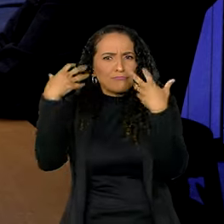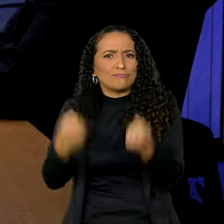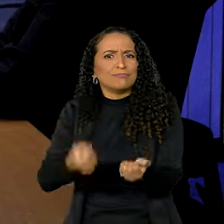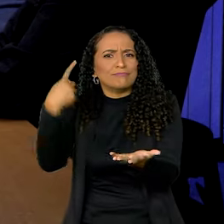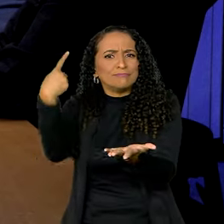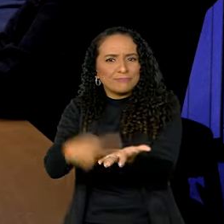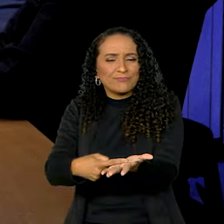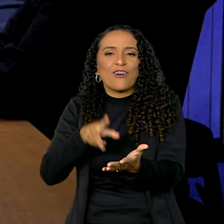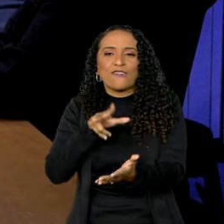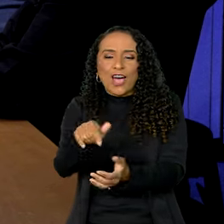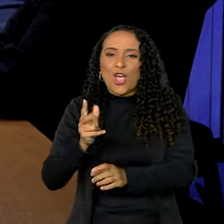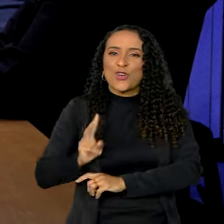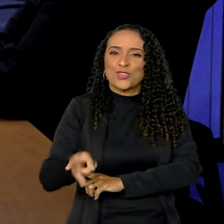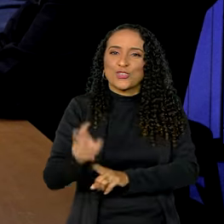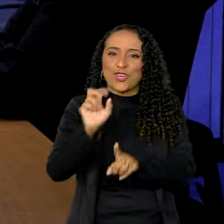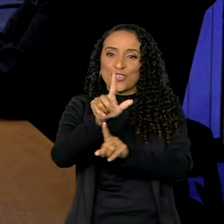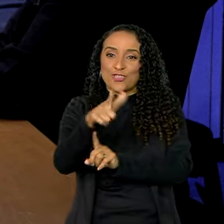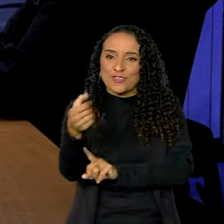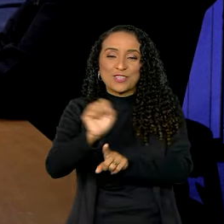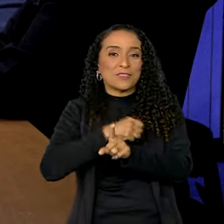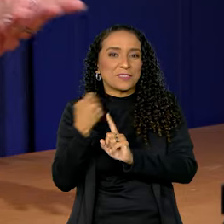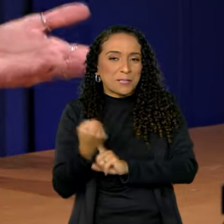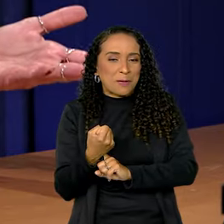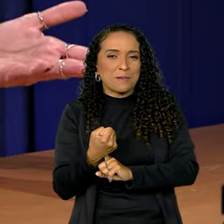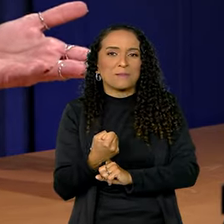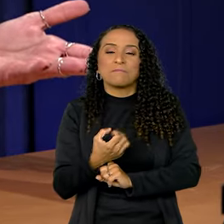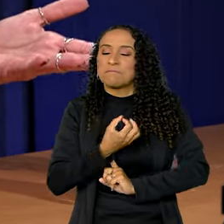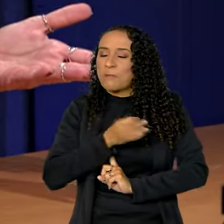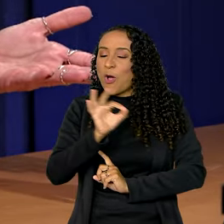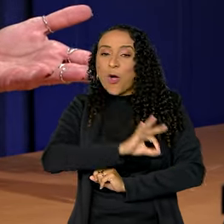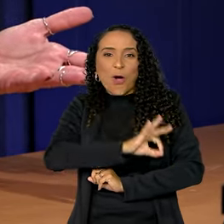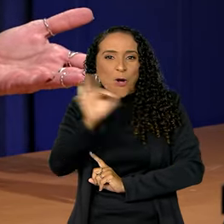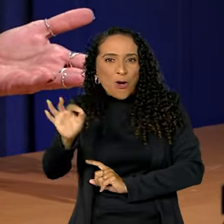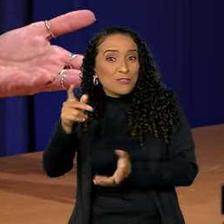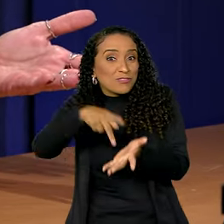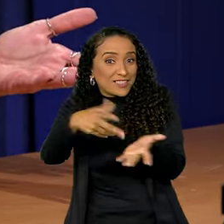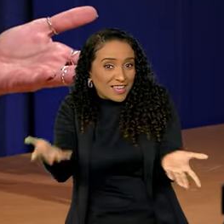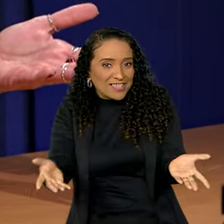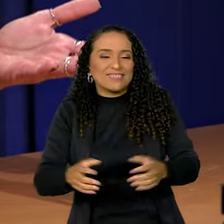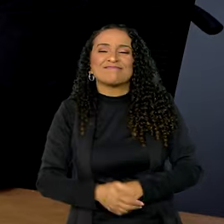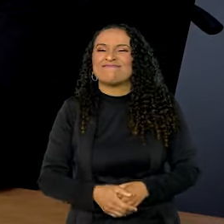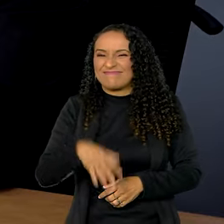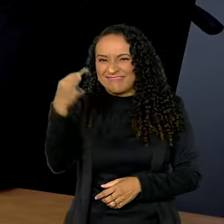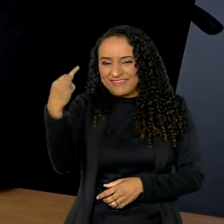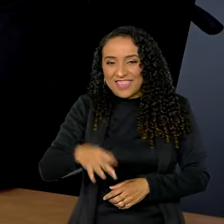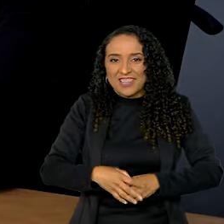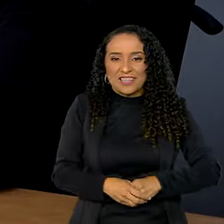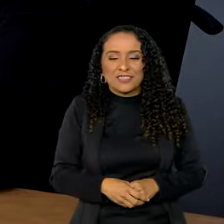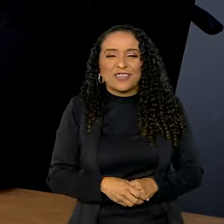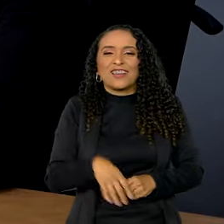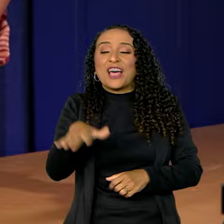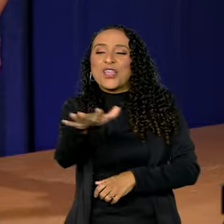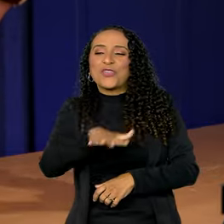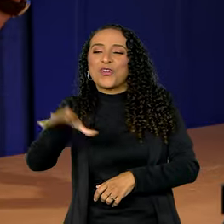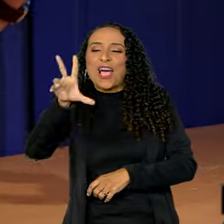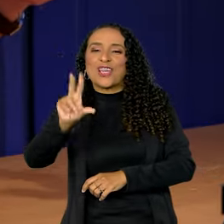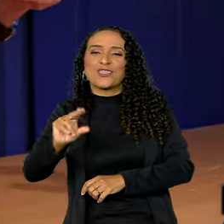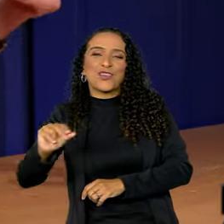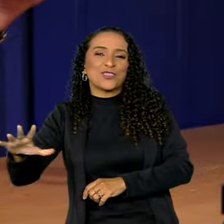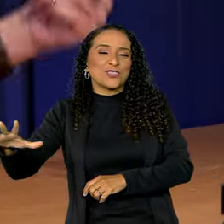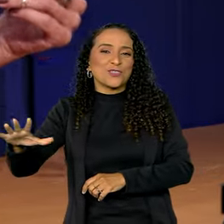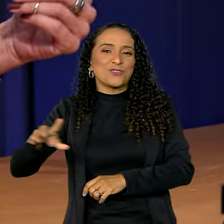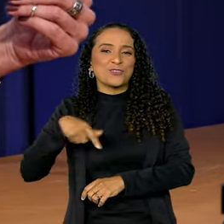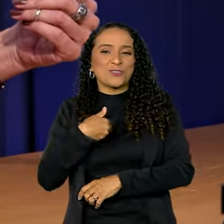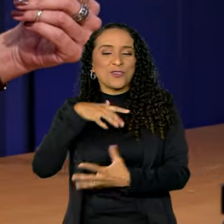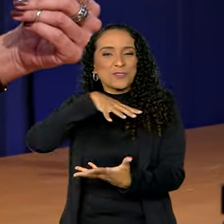vão continuar com o G20 social Isso é muito bom você não acha tual Sem dúvida né eu Ach do lado azul